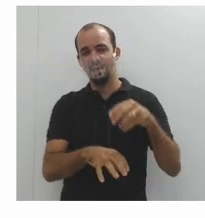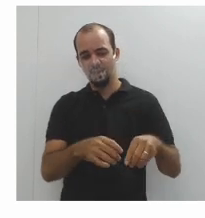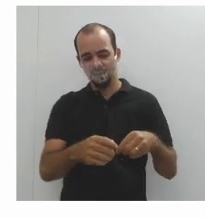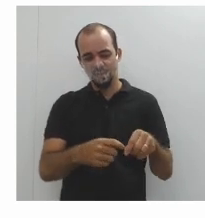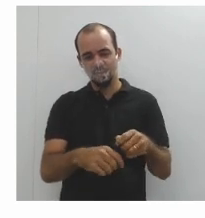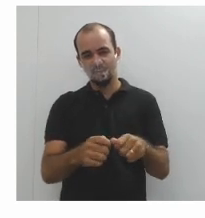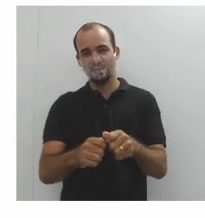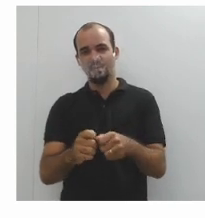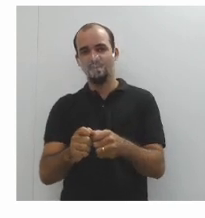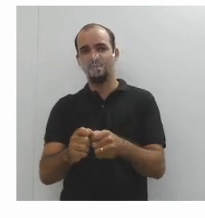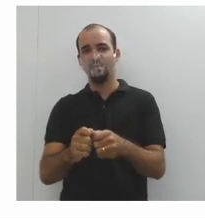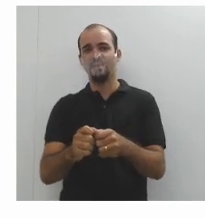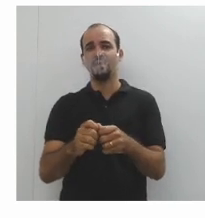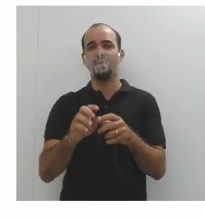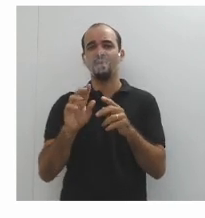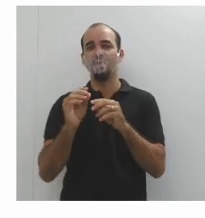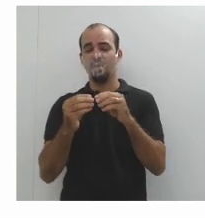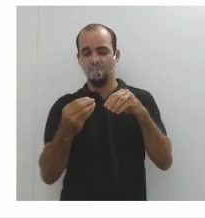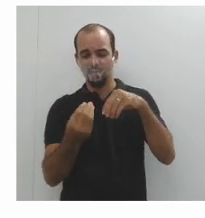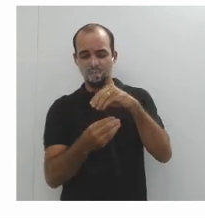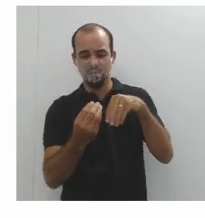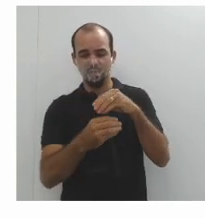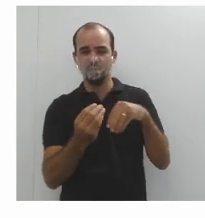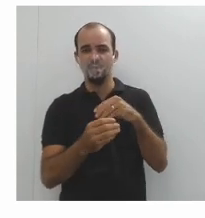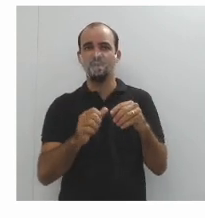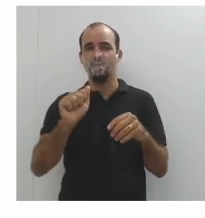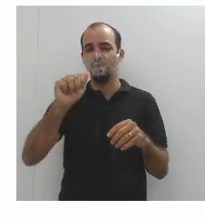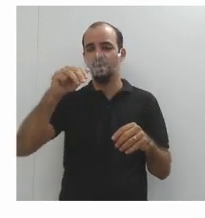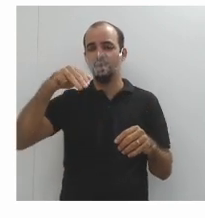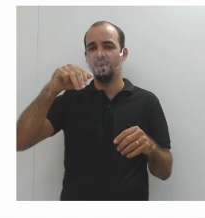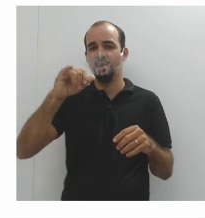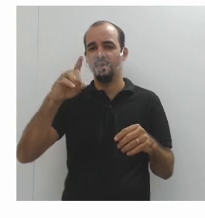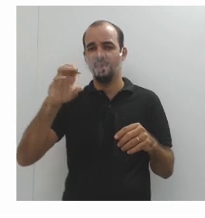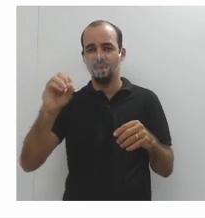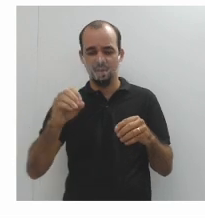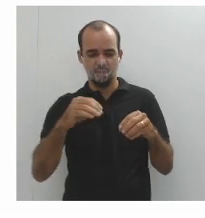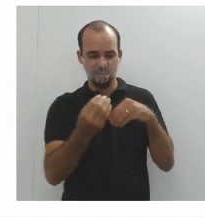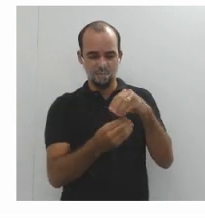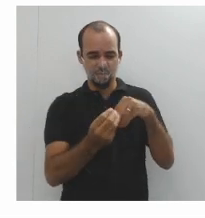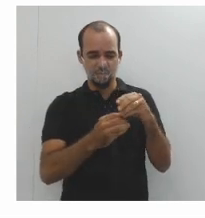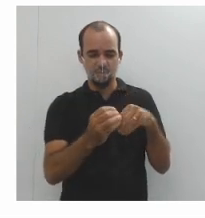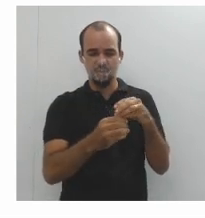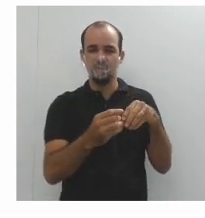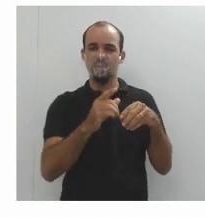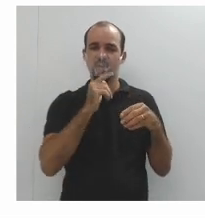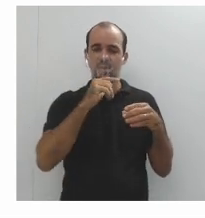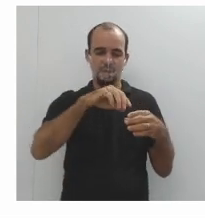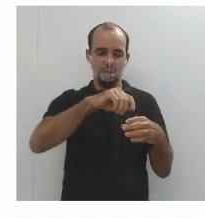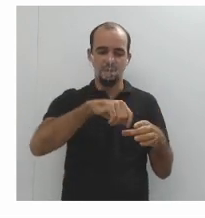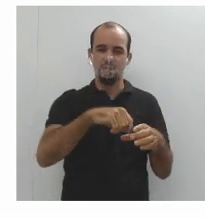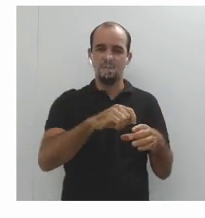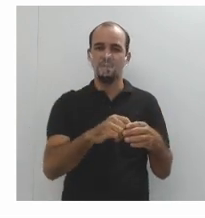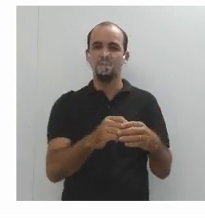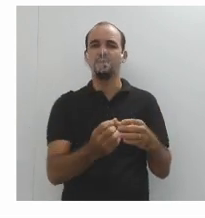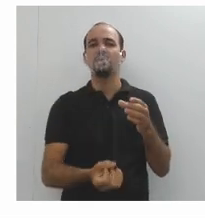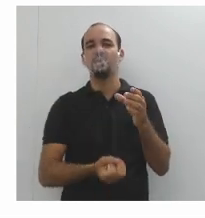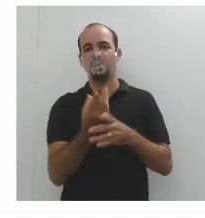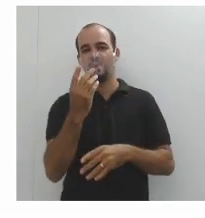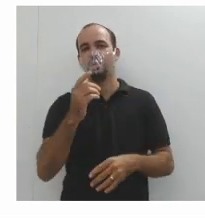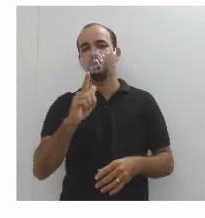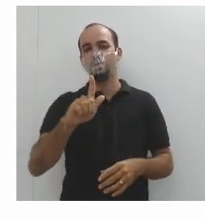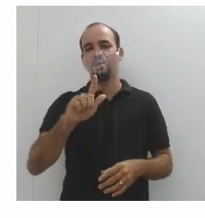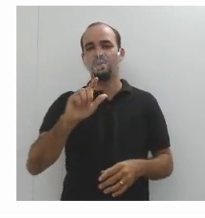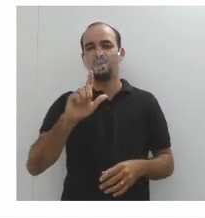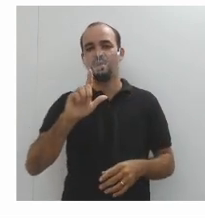o amido com água, ele forma glicose. E,